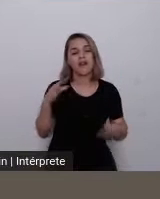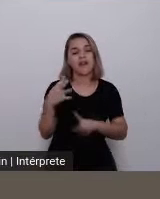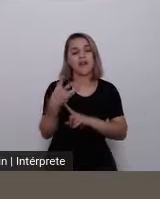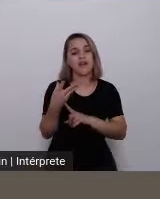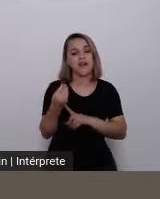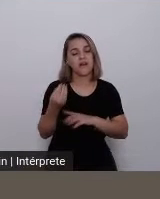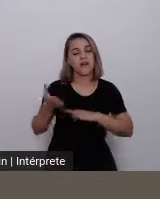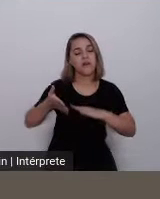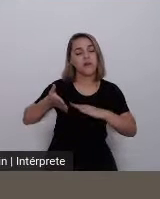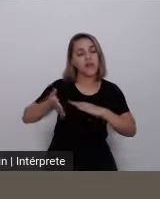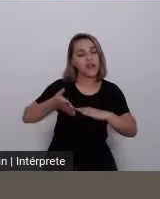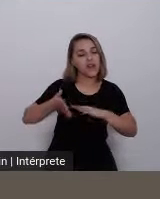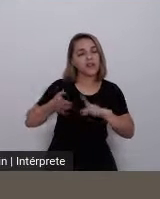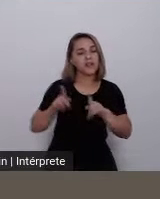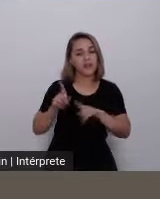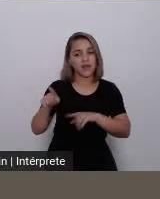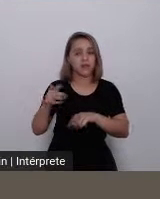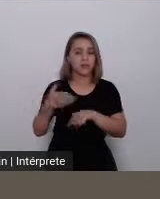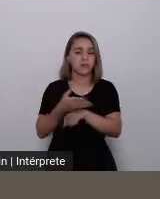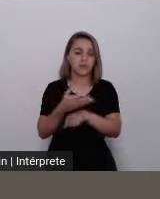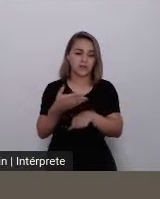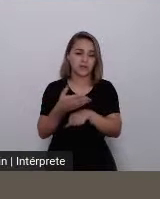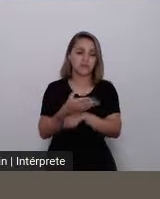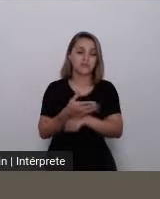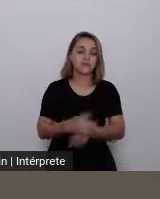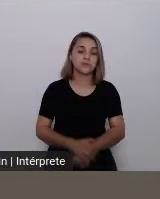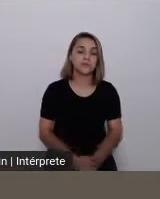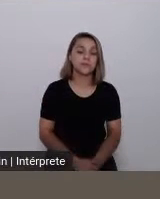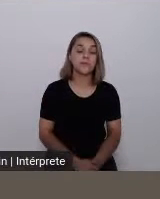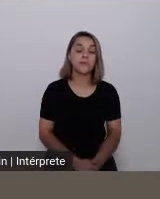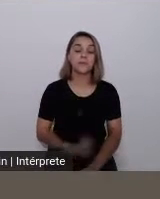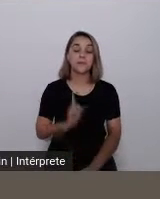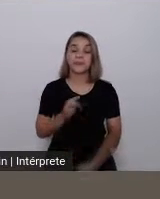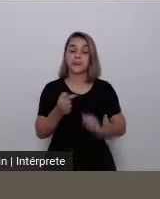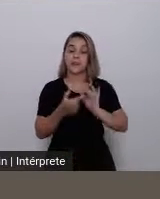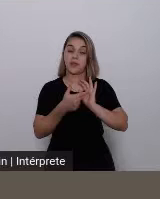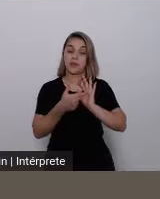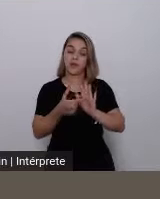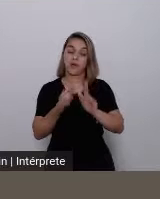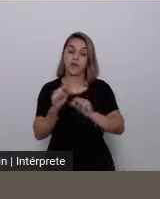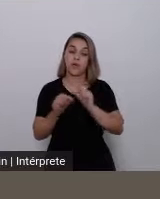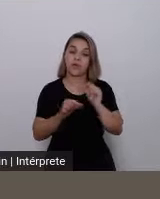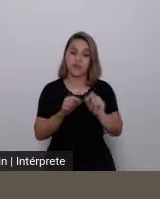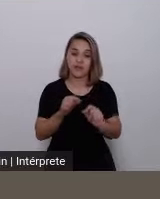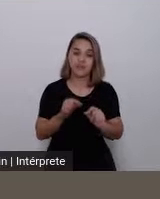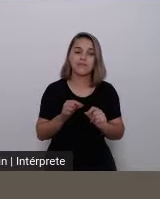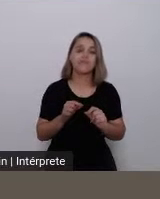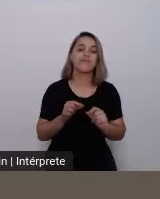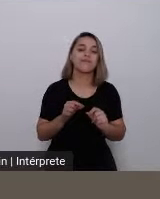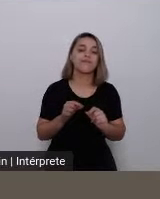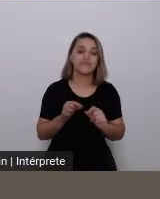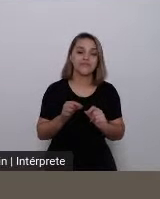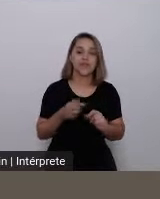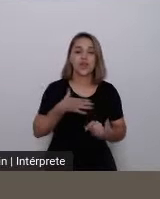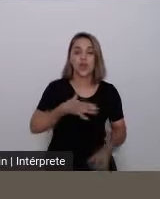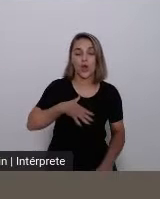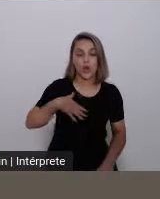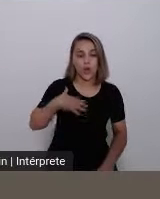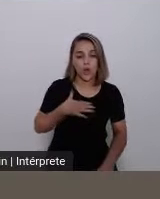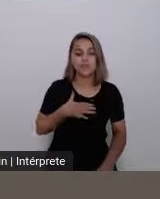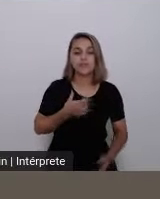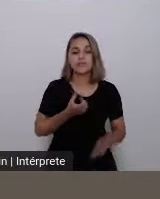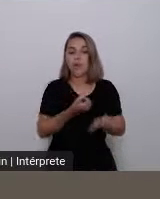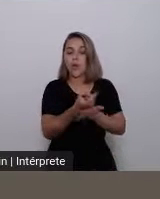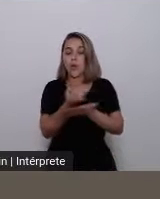modernistas, da qual ele faz parte, é marcada por um consumo intenso de imagens fotográficas, né,